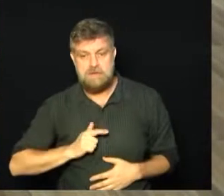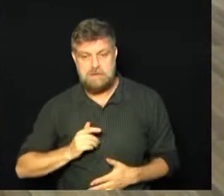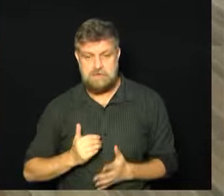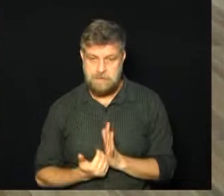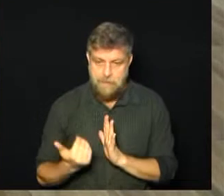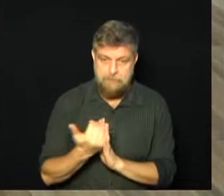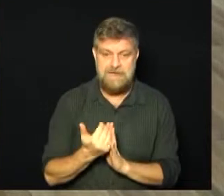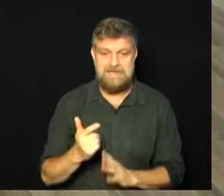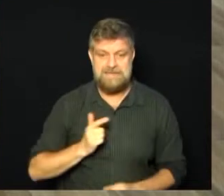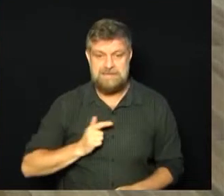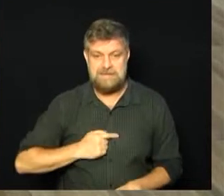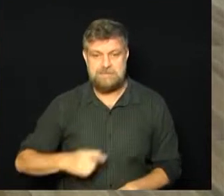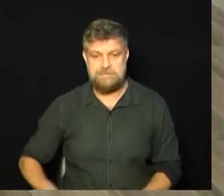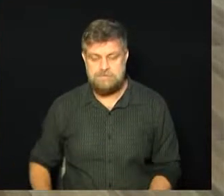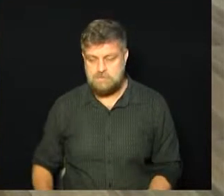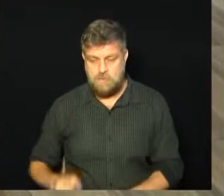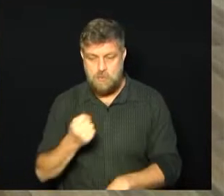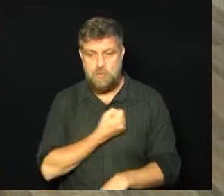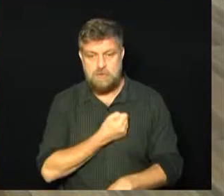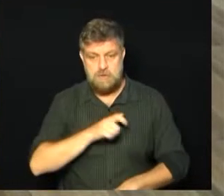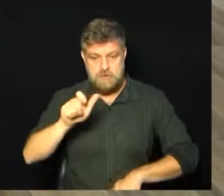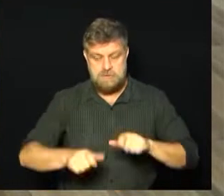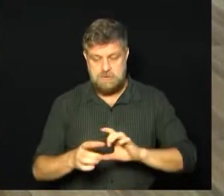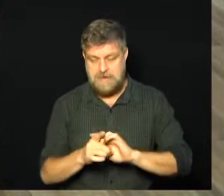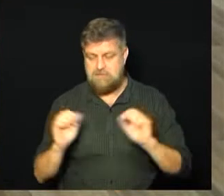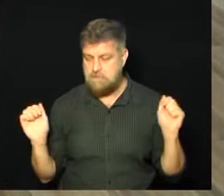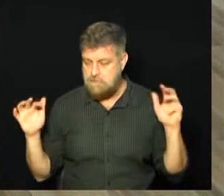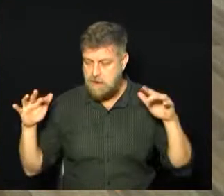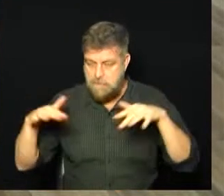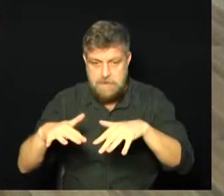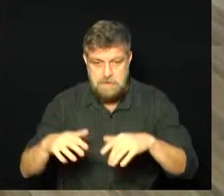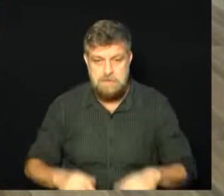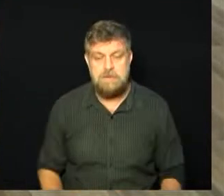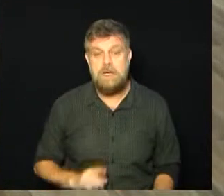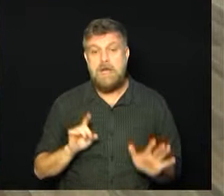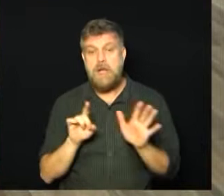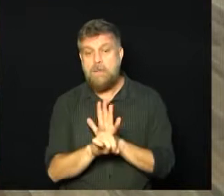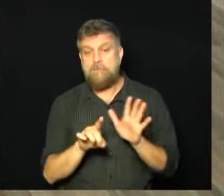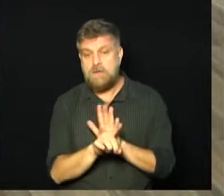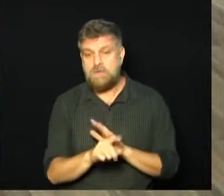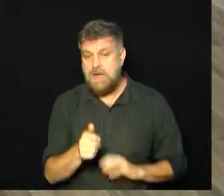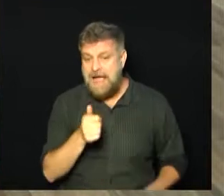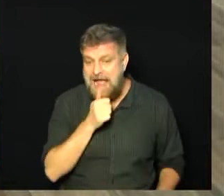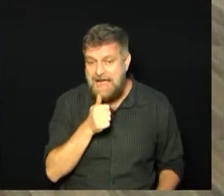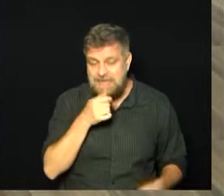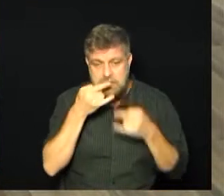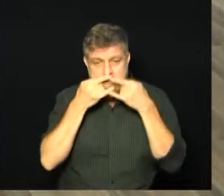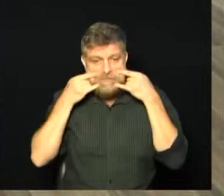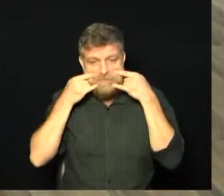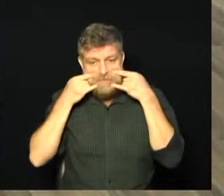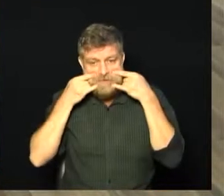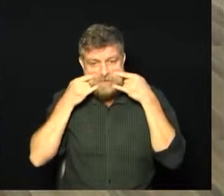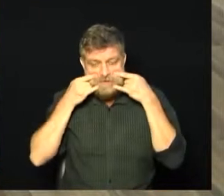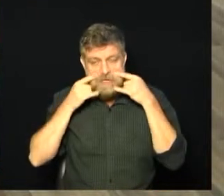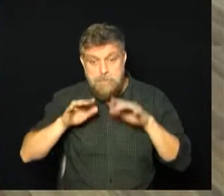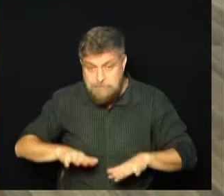mais a ampliação da capacidade desses locais. Nesses casos, ainda é recomendado o